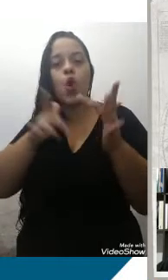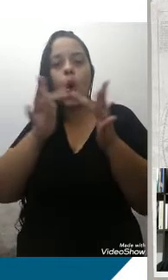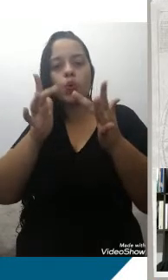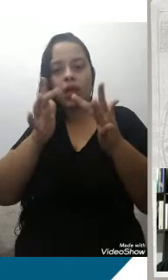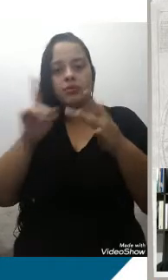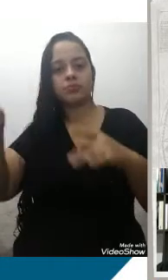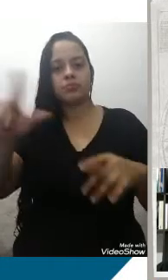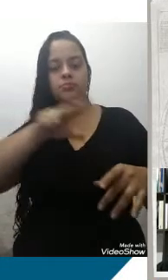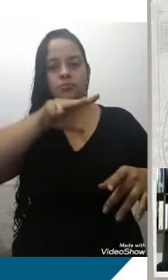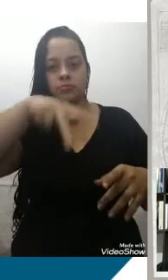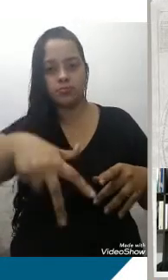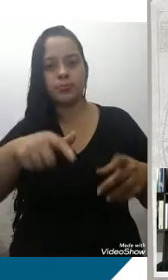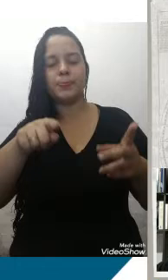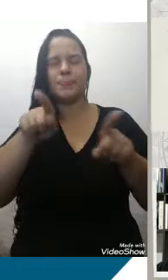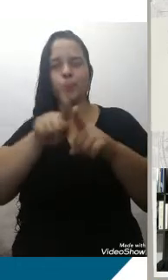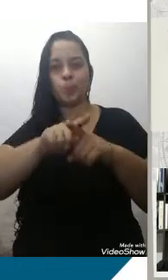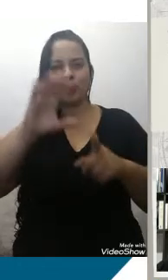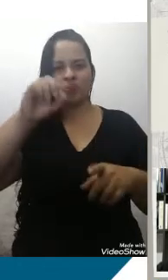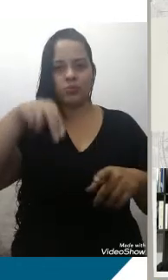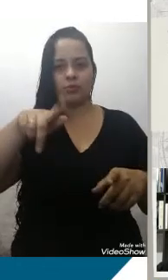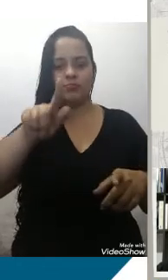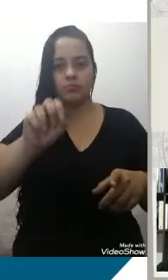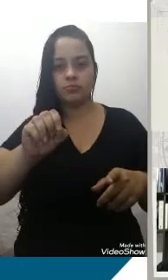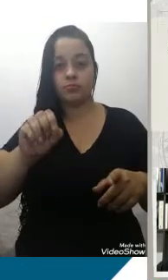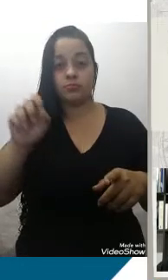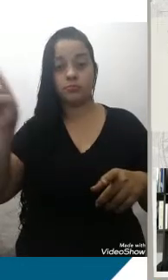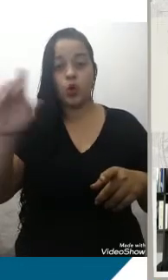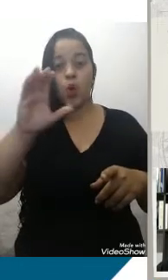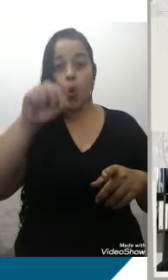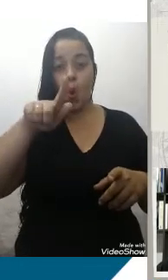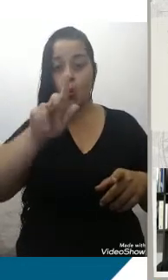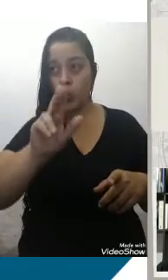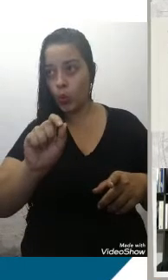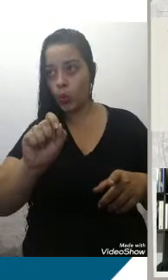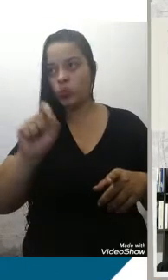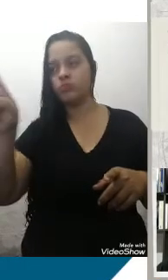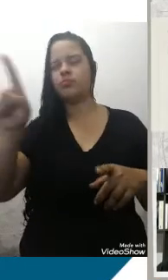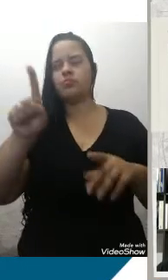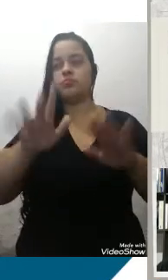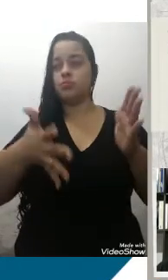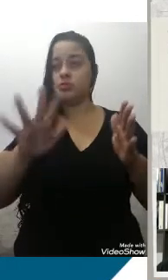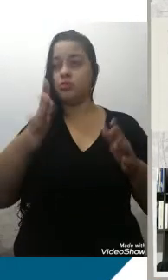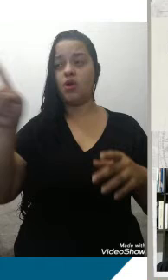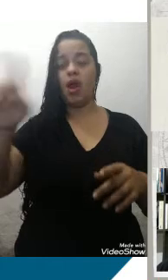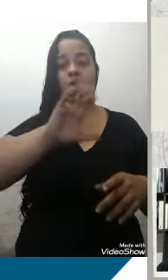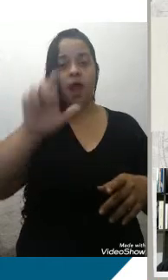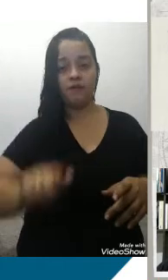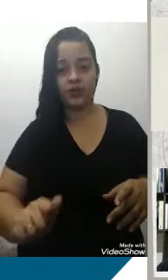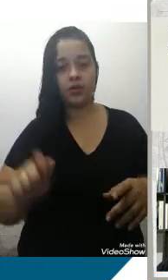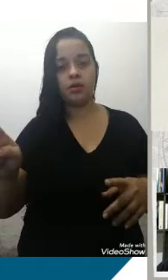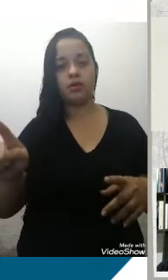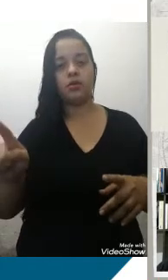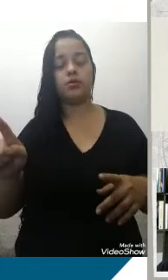entre portugueses e congoleses. O Reino do Congo ele fica localizado ali na África Ocidental, era